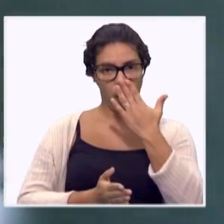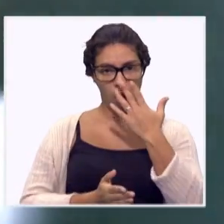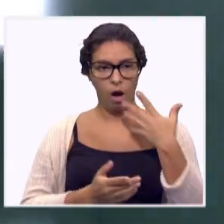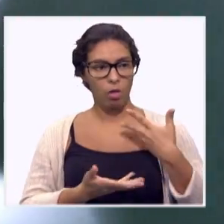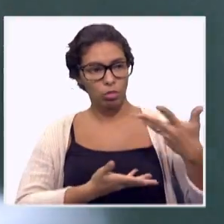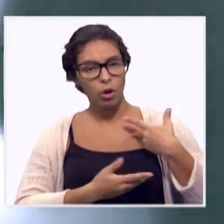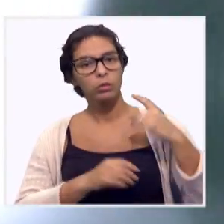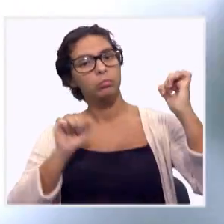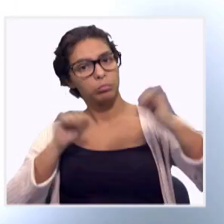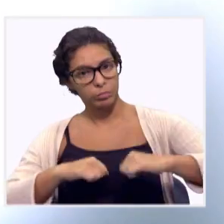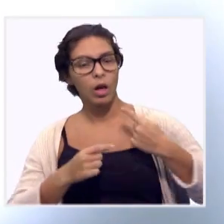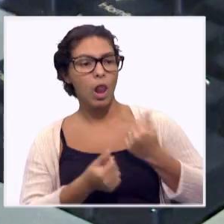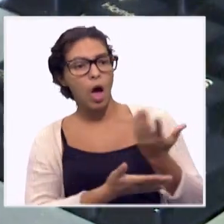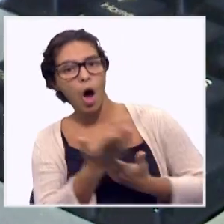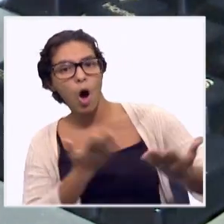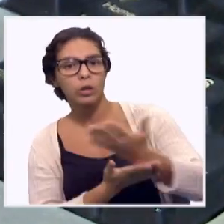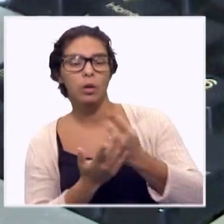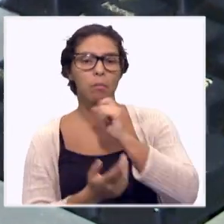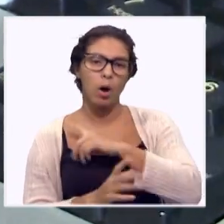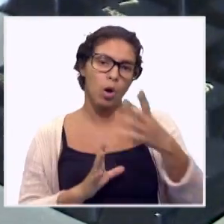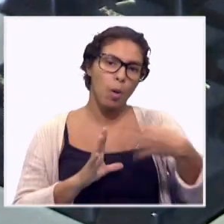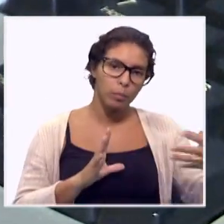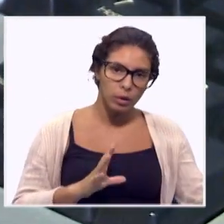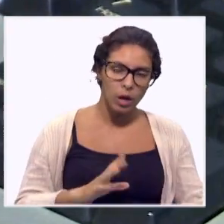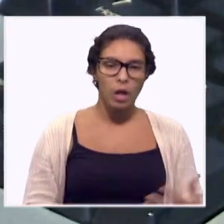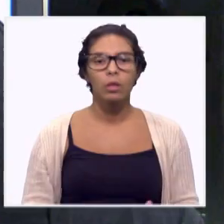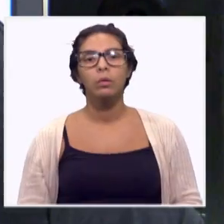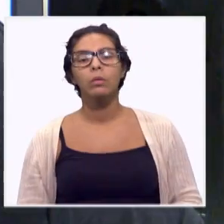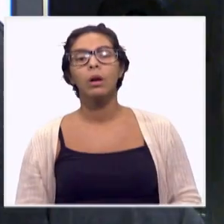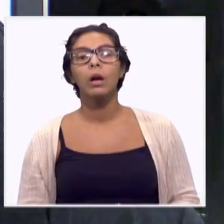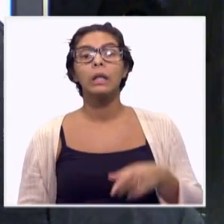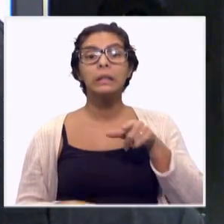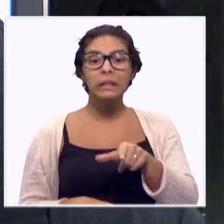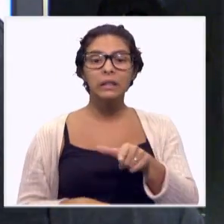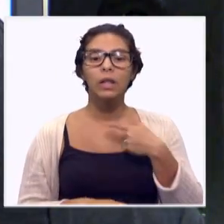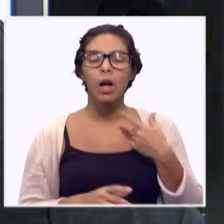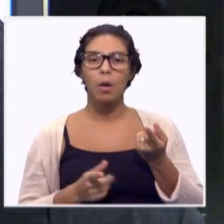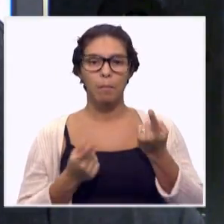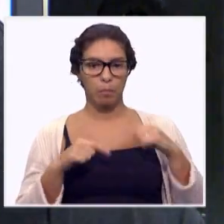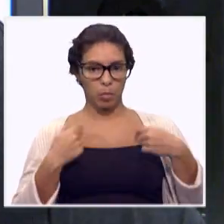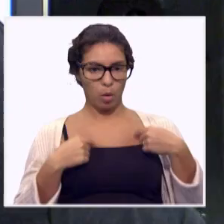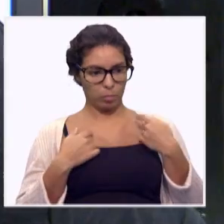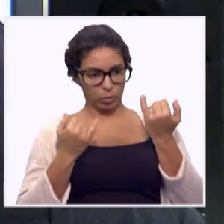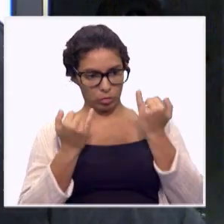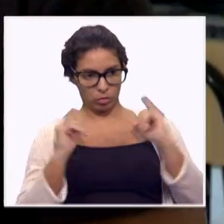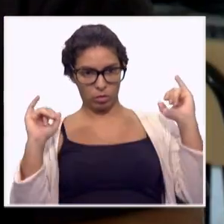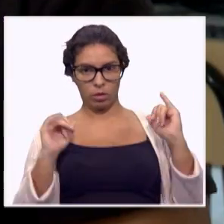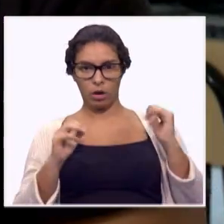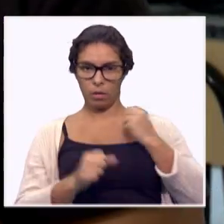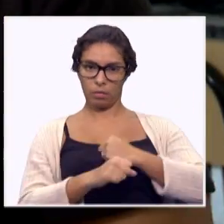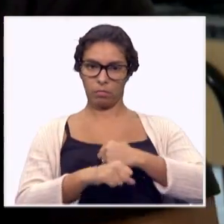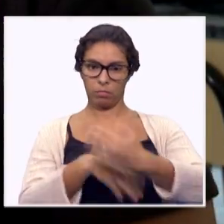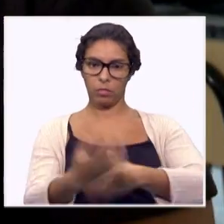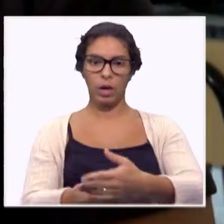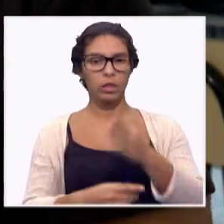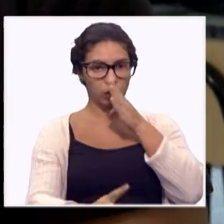o cliente, mas às vezes as negociações podem ser complicadas. A questão de ser freelancer é ser também um bocado elástico, ou seja, vamos